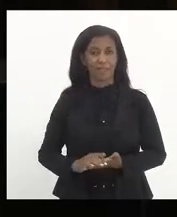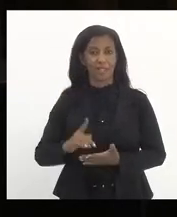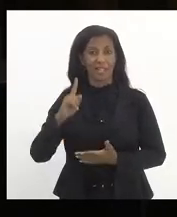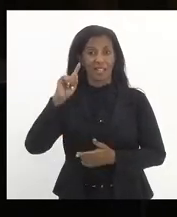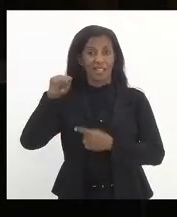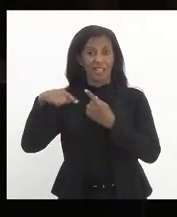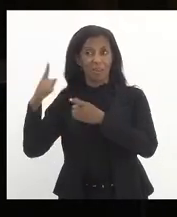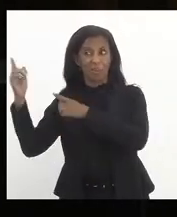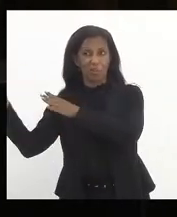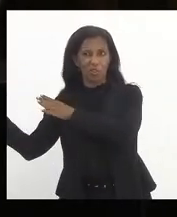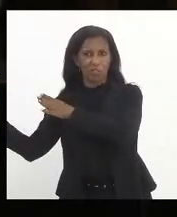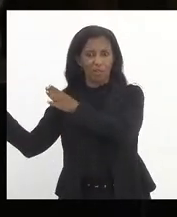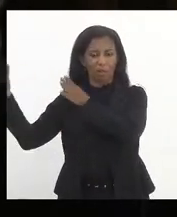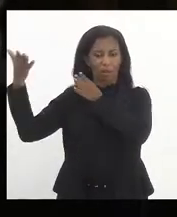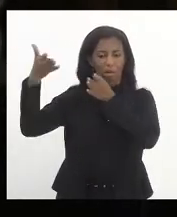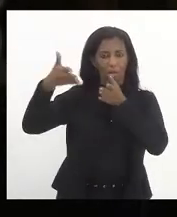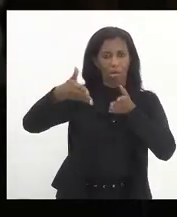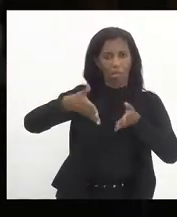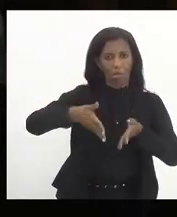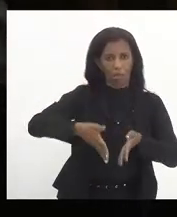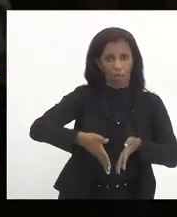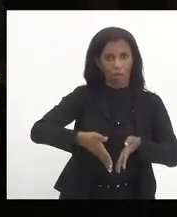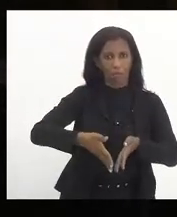cá afretadas.